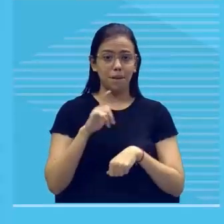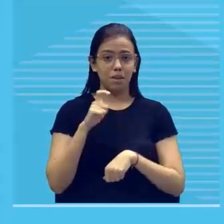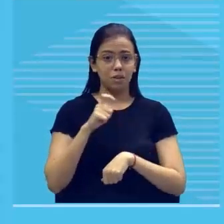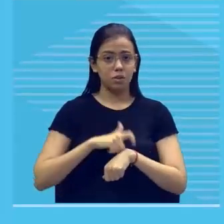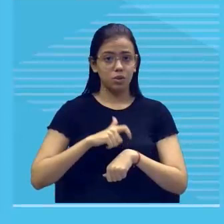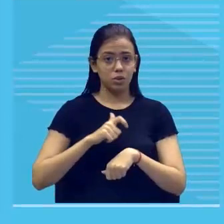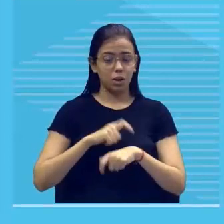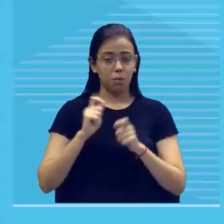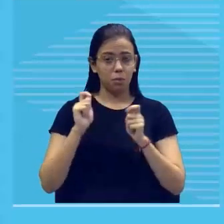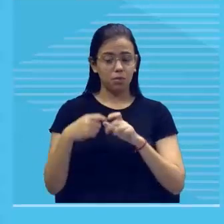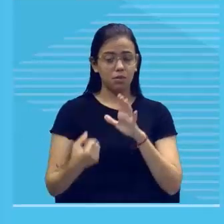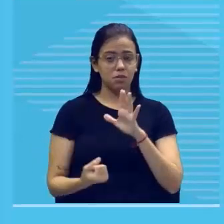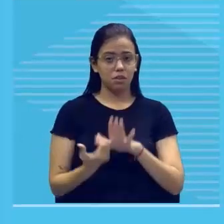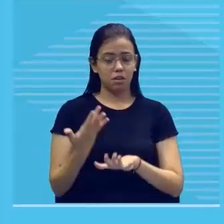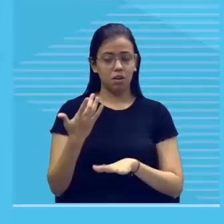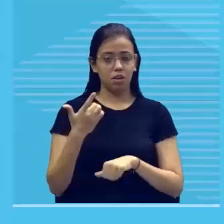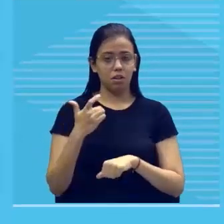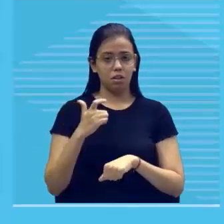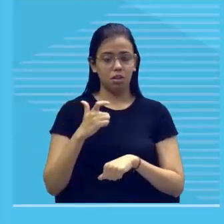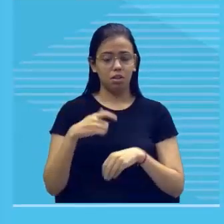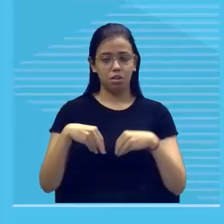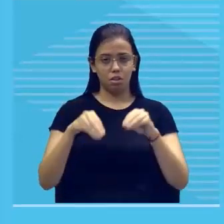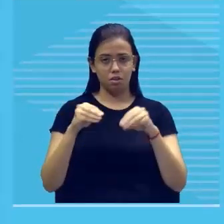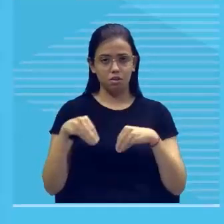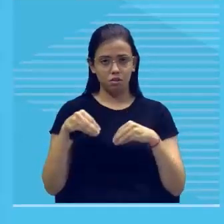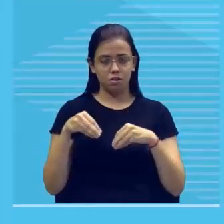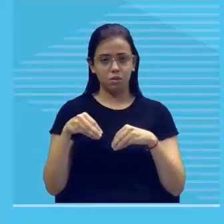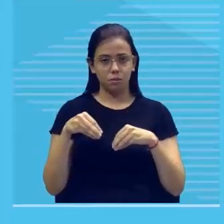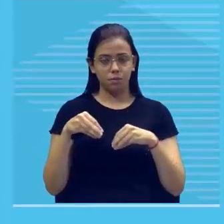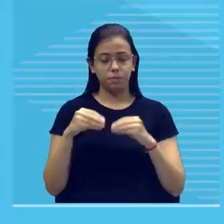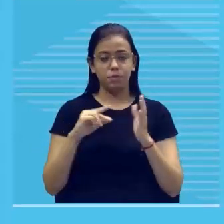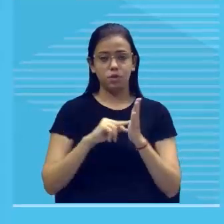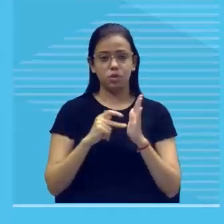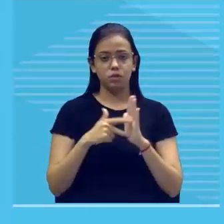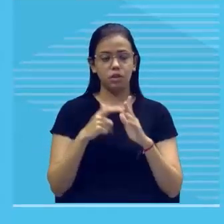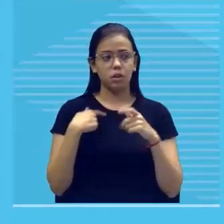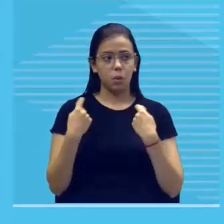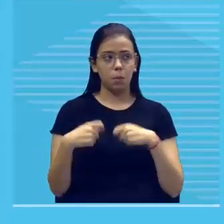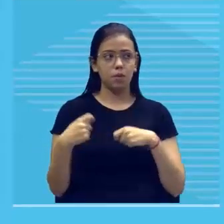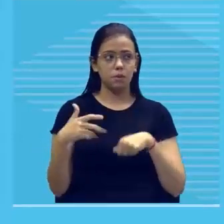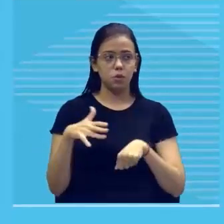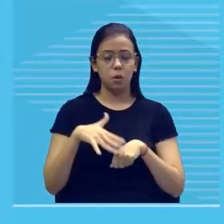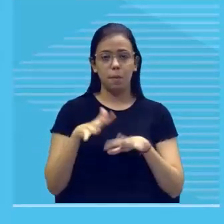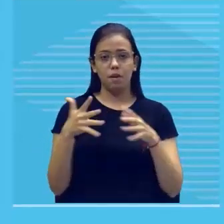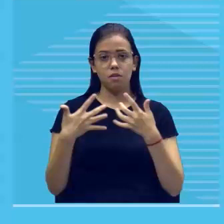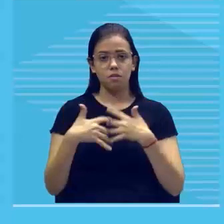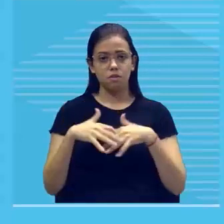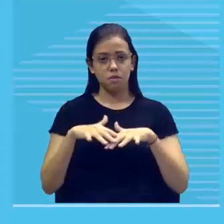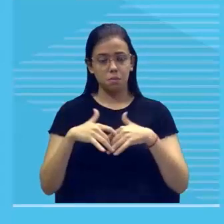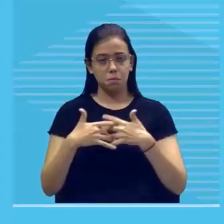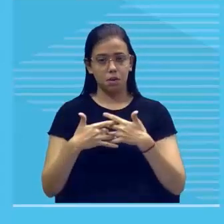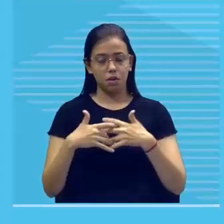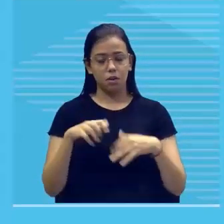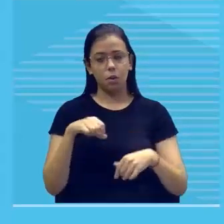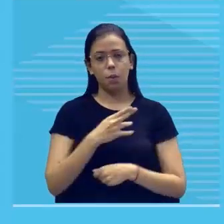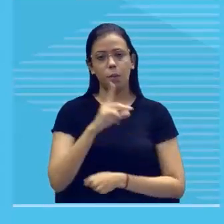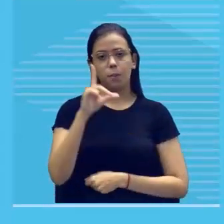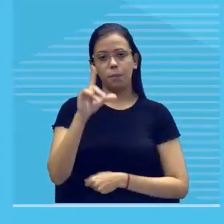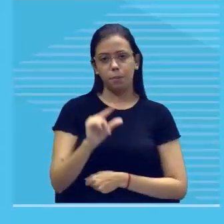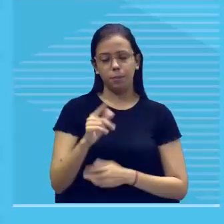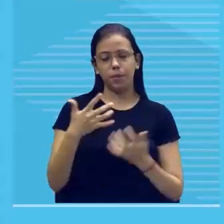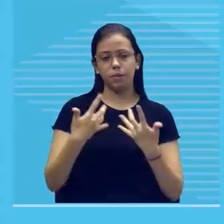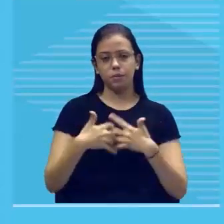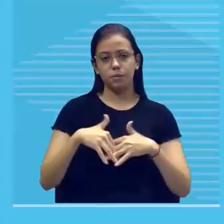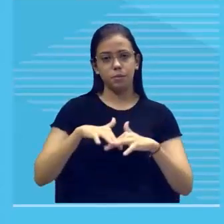tempo para produzir tecidos eu vou precisar de mais ou de menos